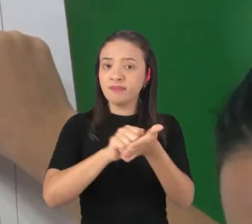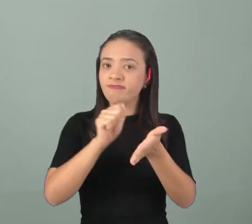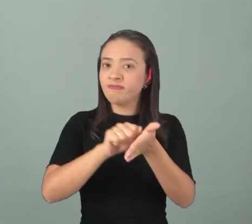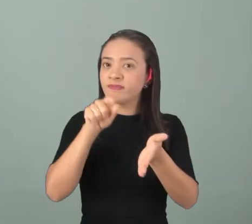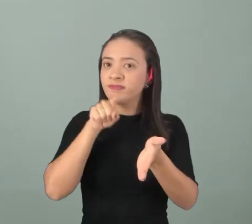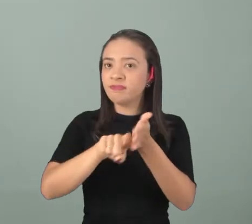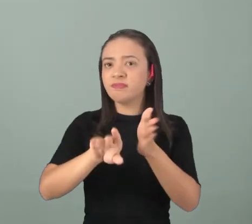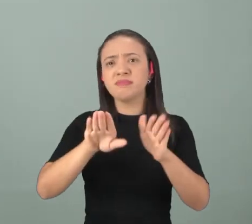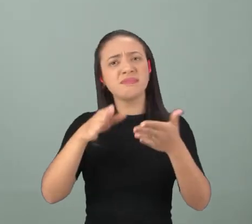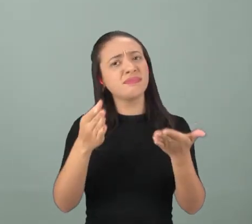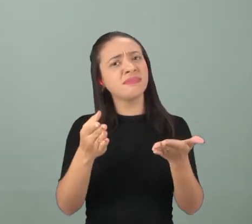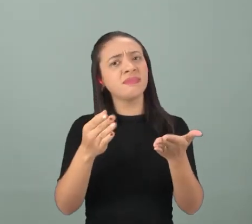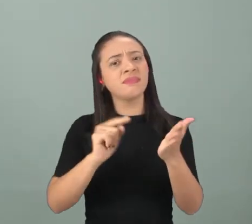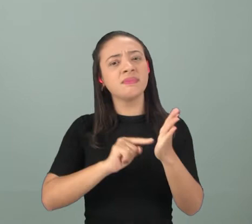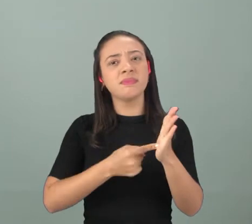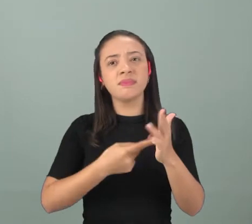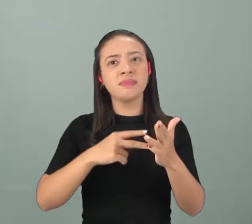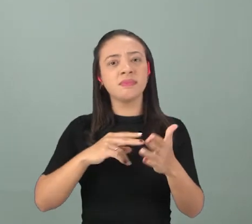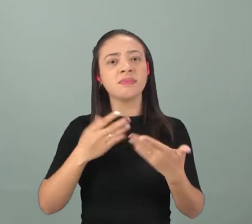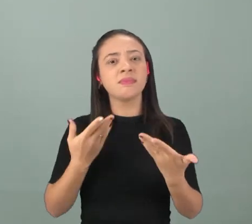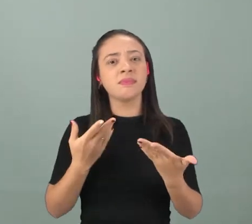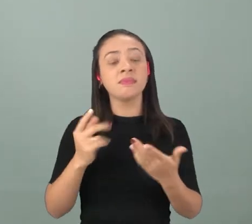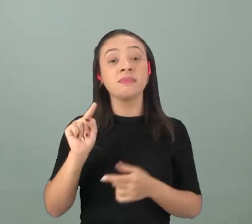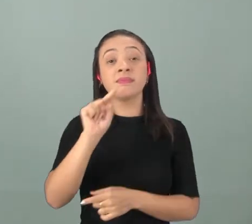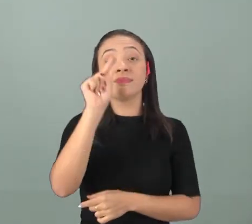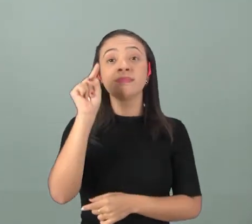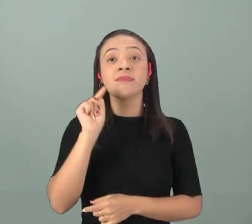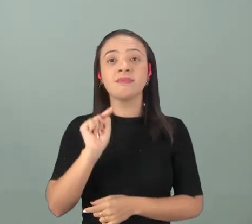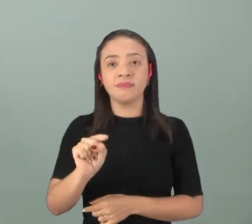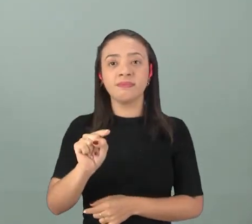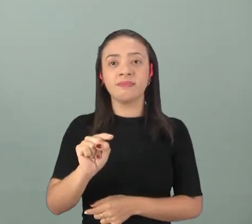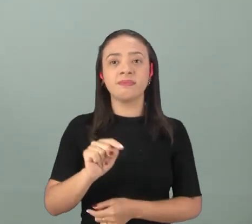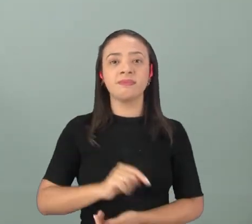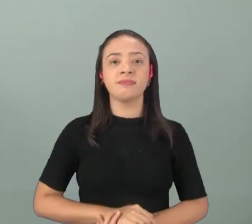pergunta. Que sinal eu uso? Ponto de